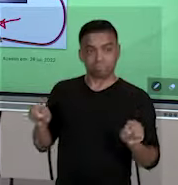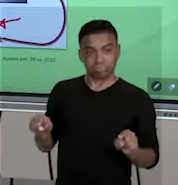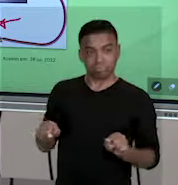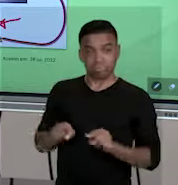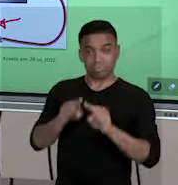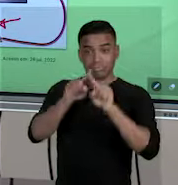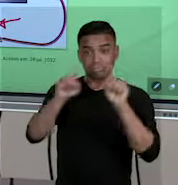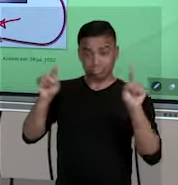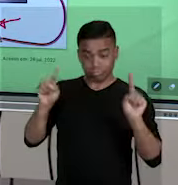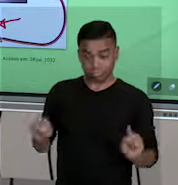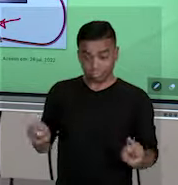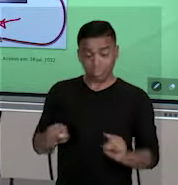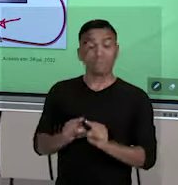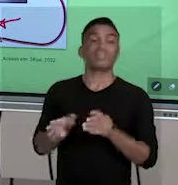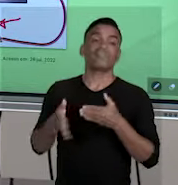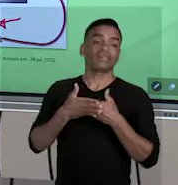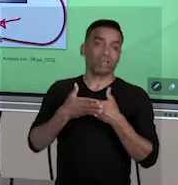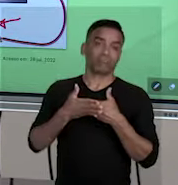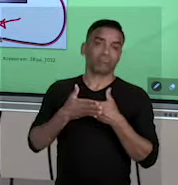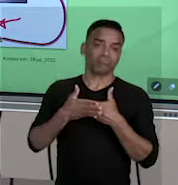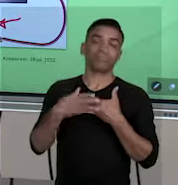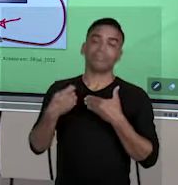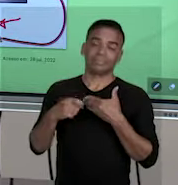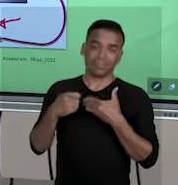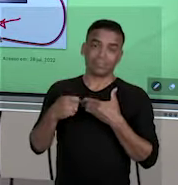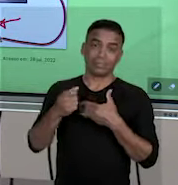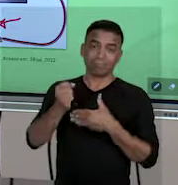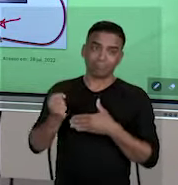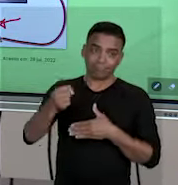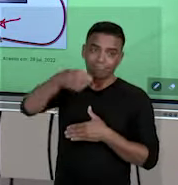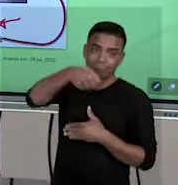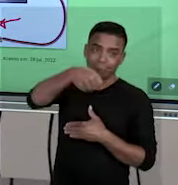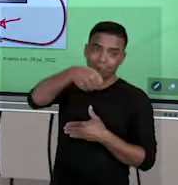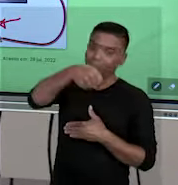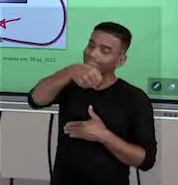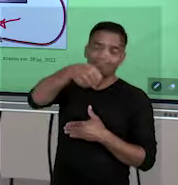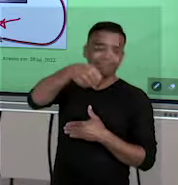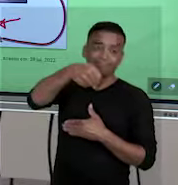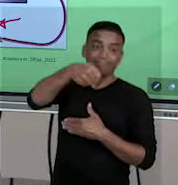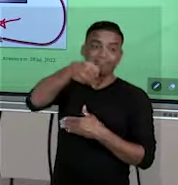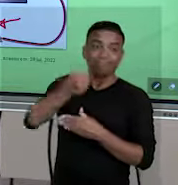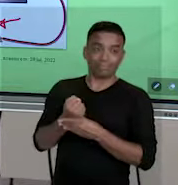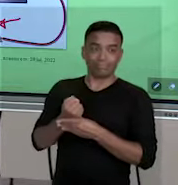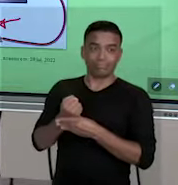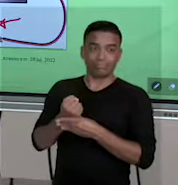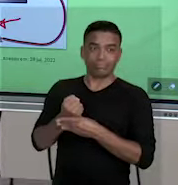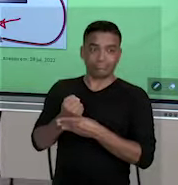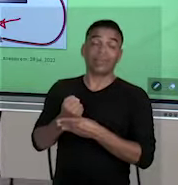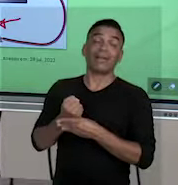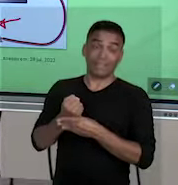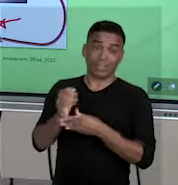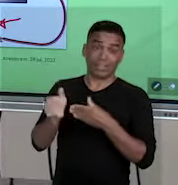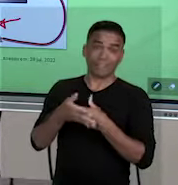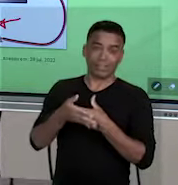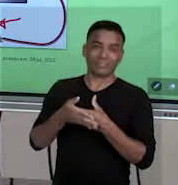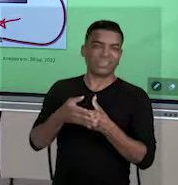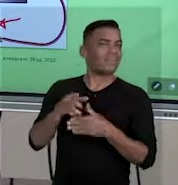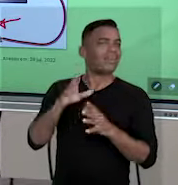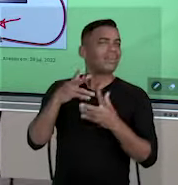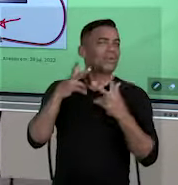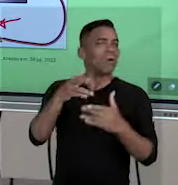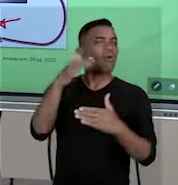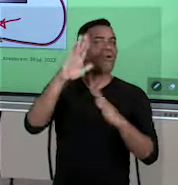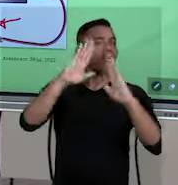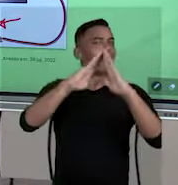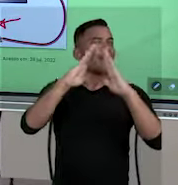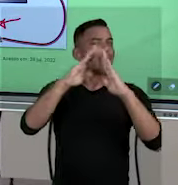funcionar, ele tem que estar fechado. Caso contrário, se você abrir, essa aqui é aquela função do nosso interruptor. Quando a gente